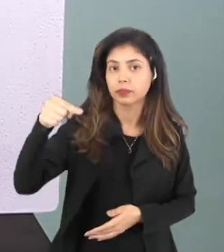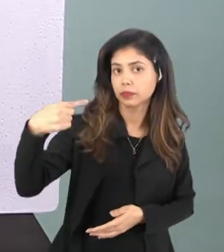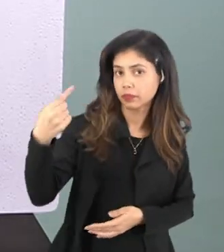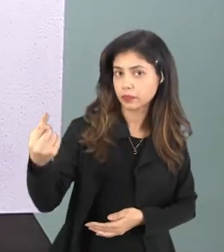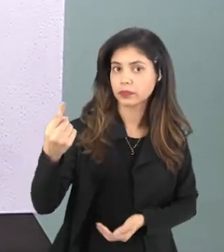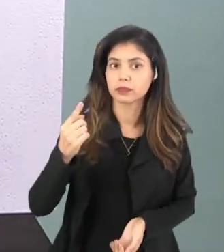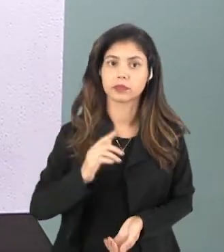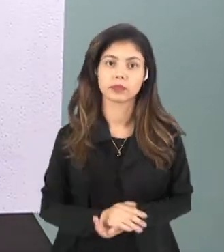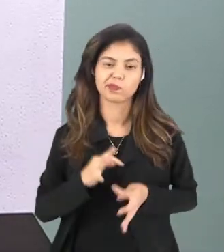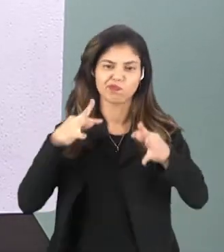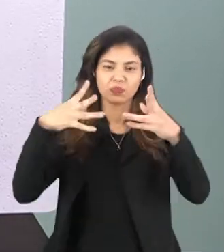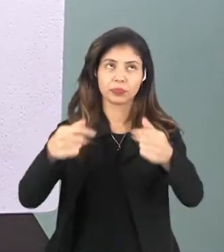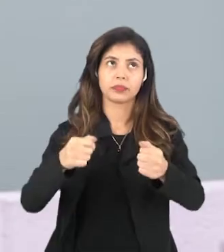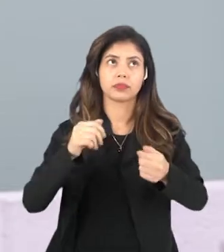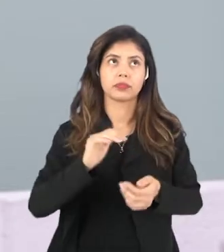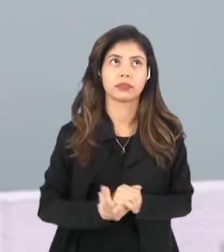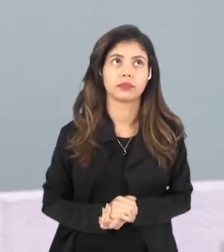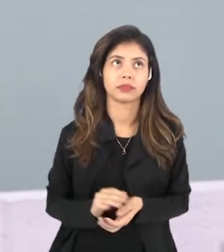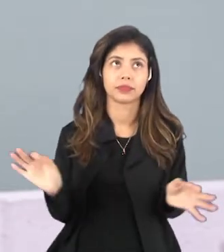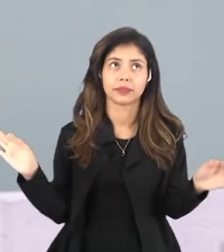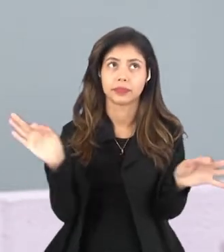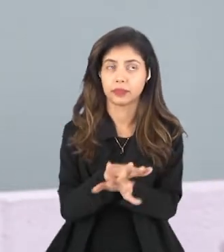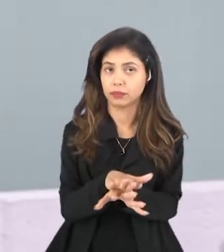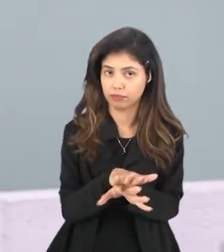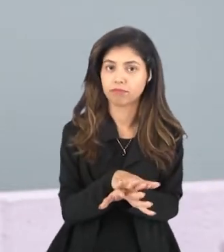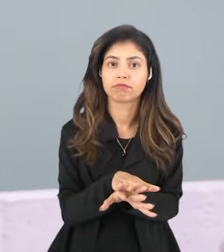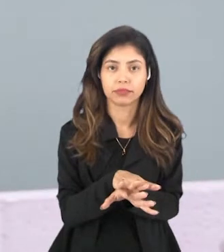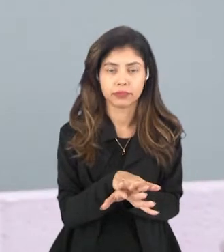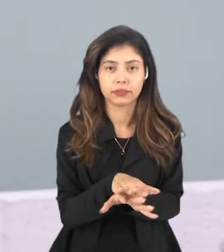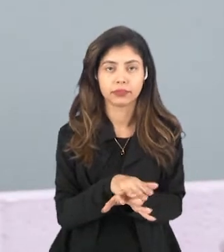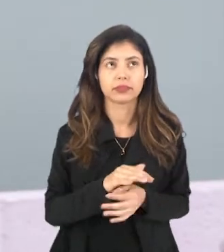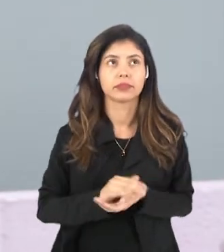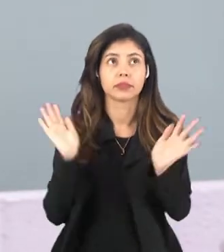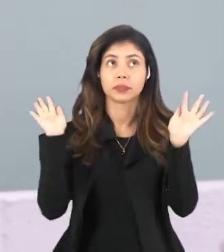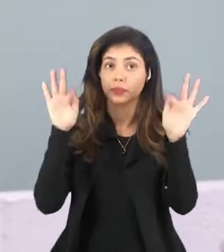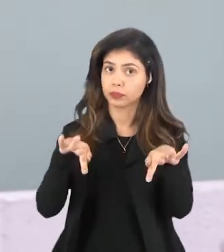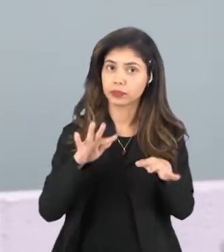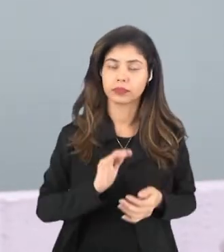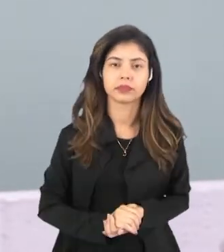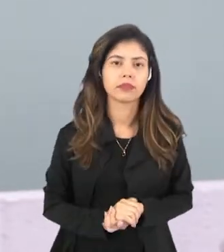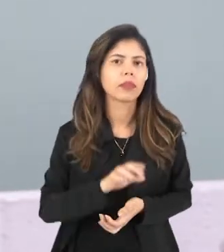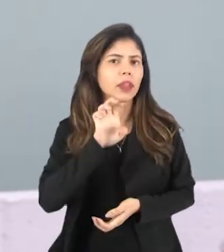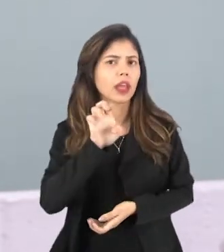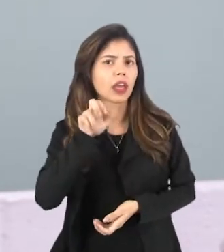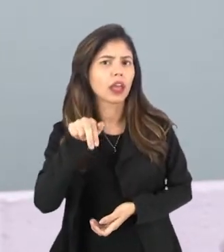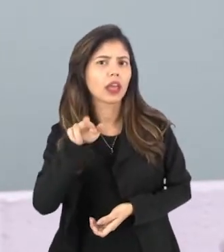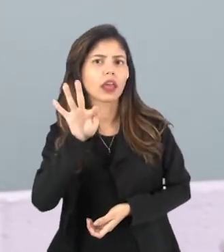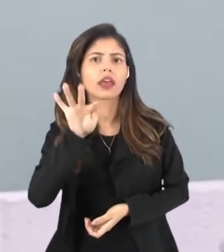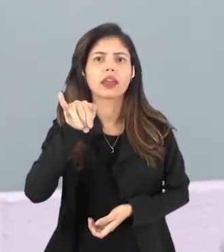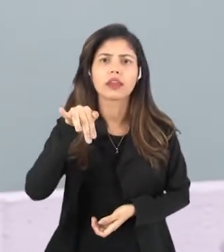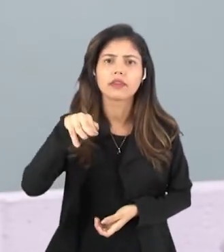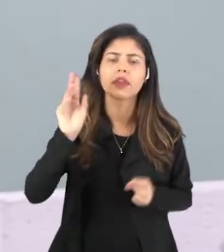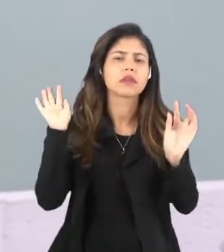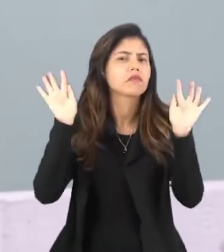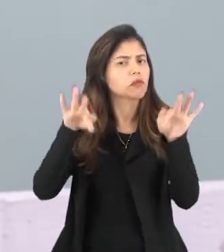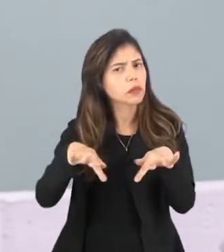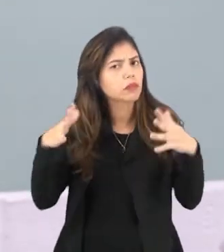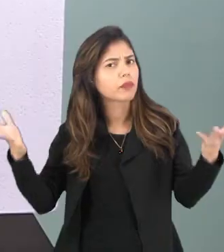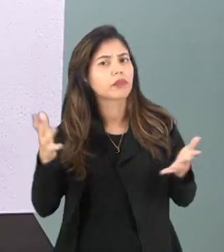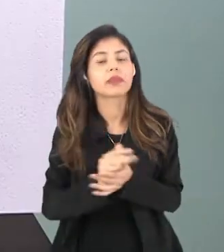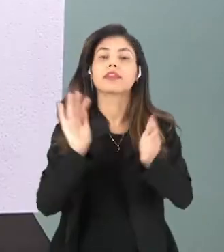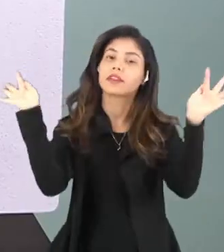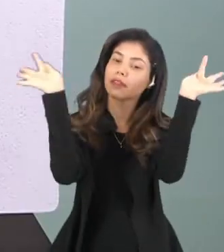depois de tudo resolvido e o último Enfim enfim